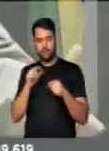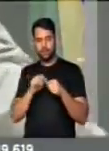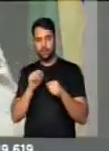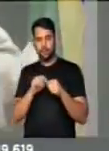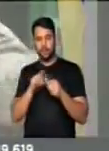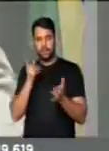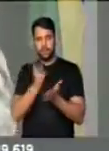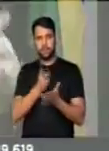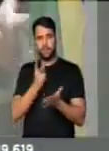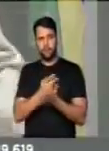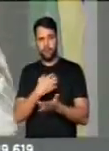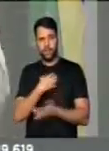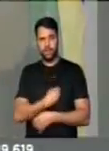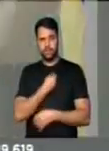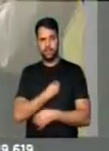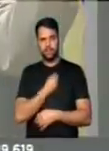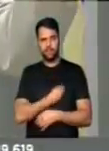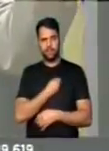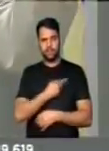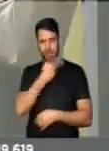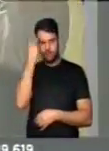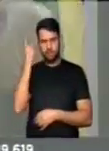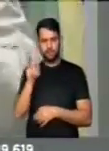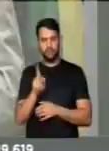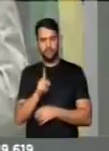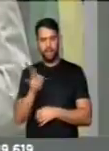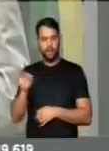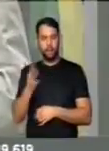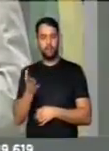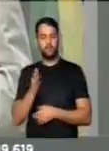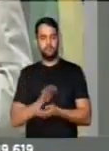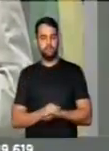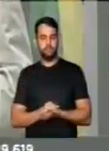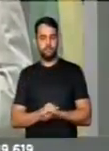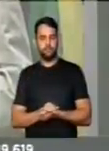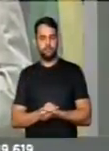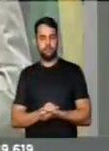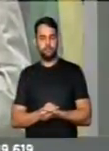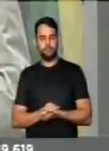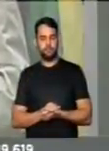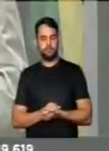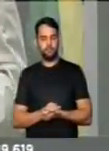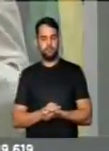símbolo e a razão de ser da existência desse partido.